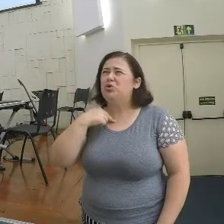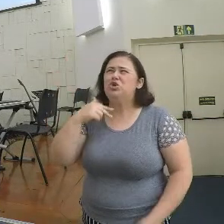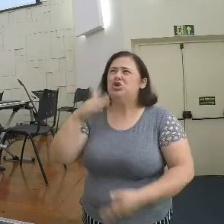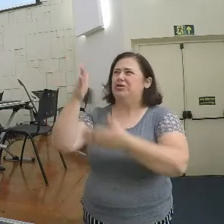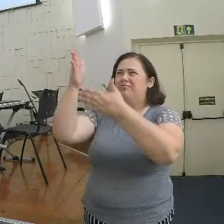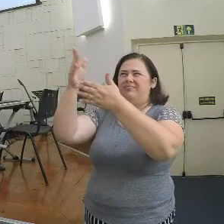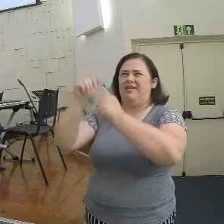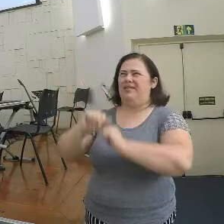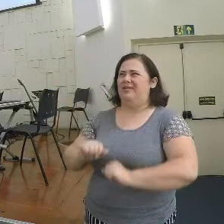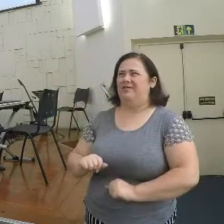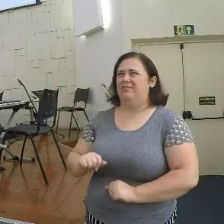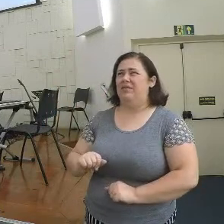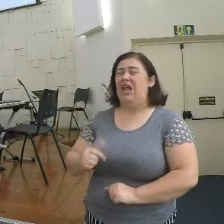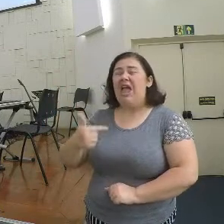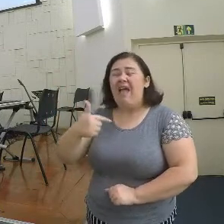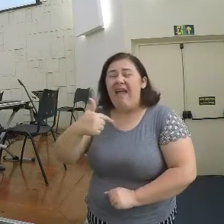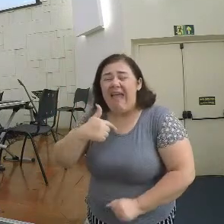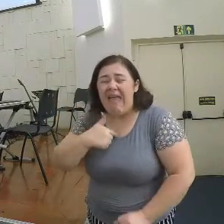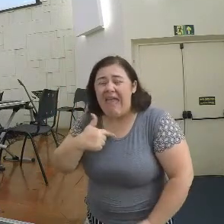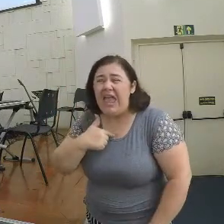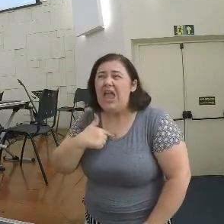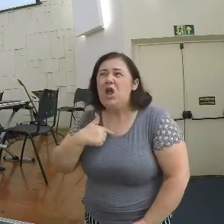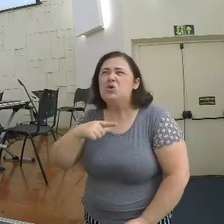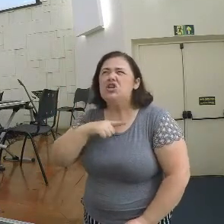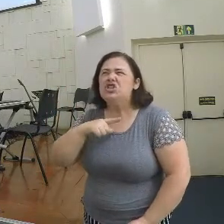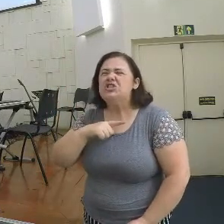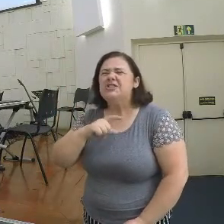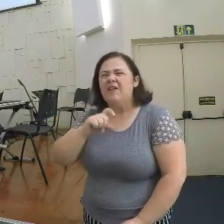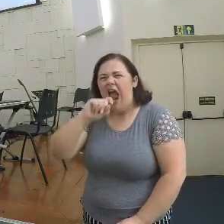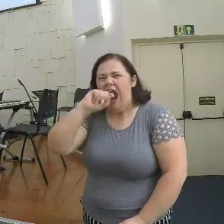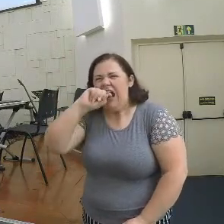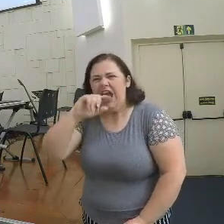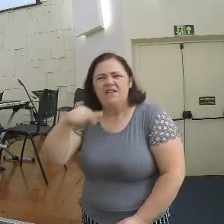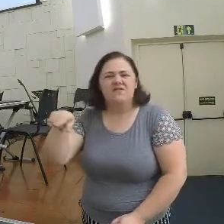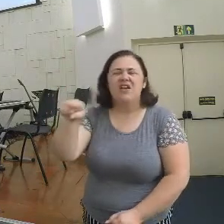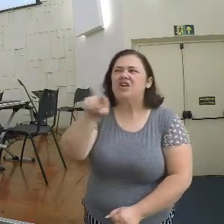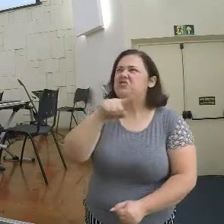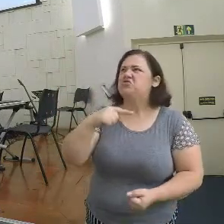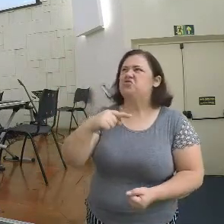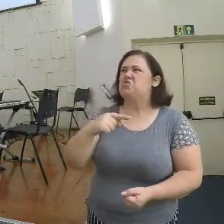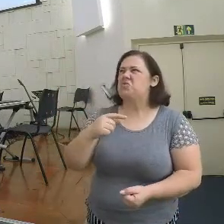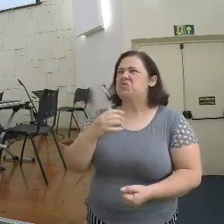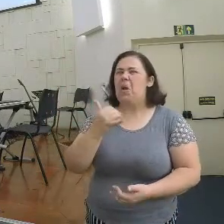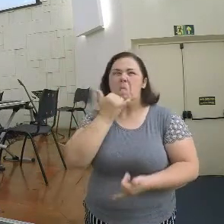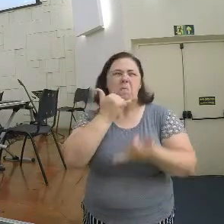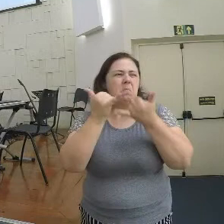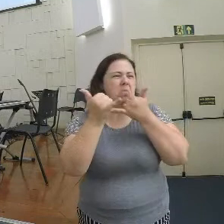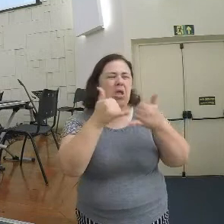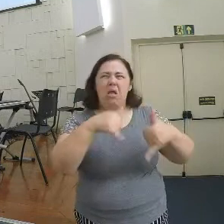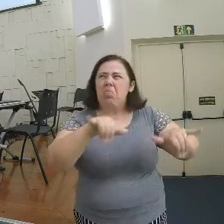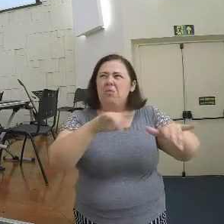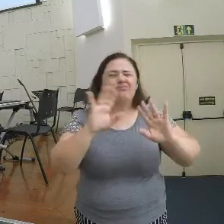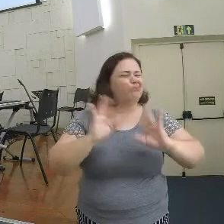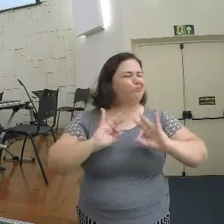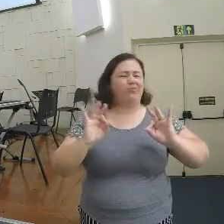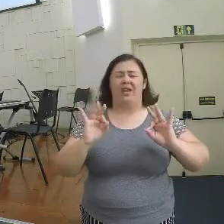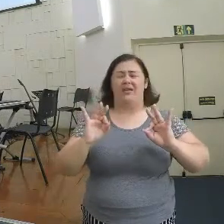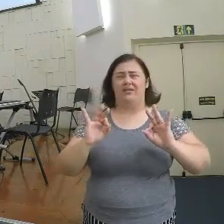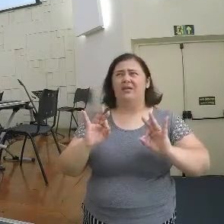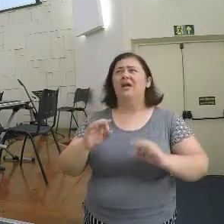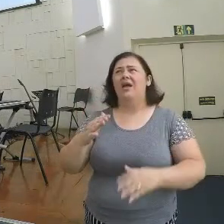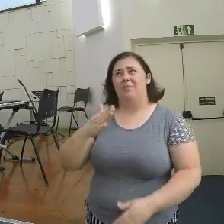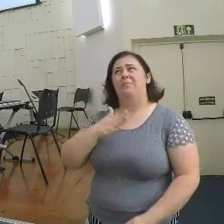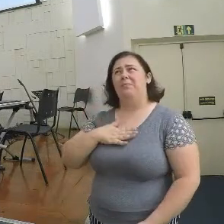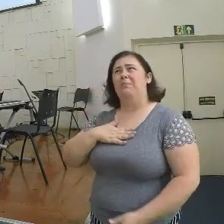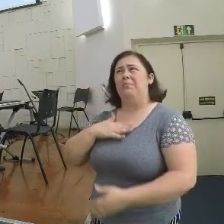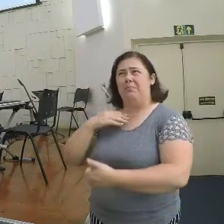as mãos. Fui eu que invejei, tratei com indiferença, não soube perdoar. Entendes agora porque aí é meu lugar?